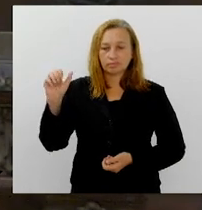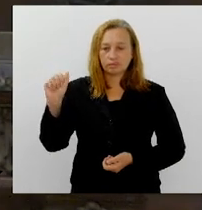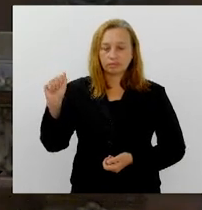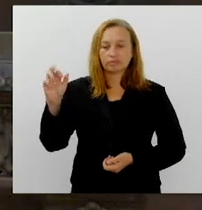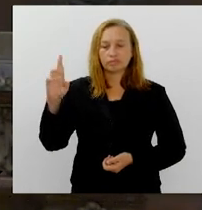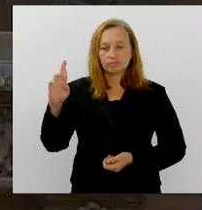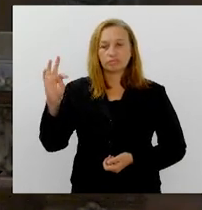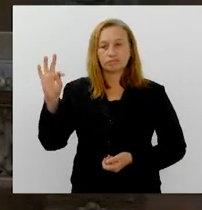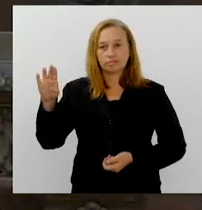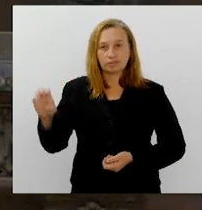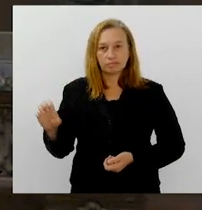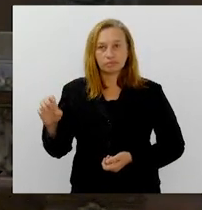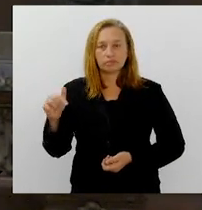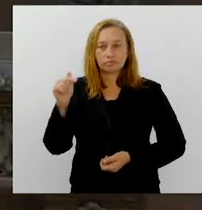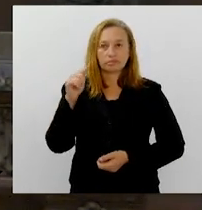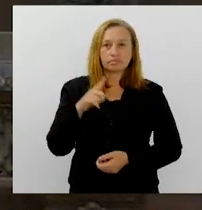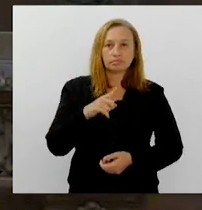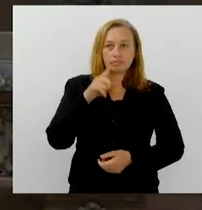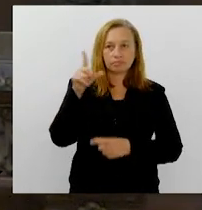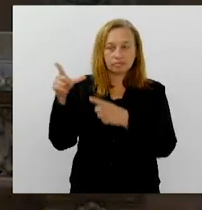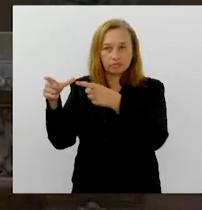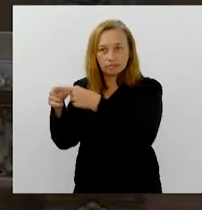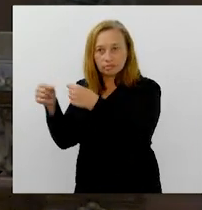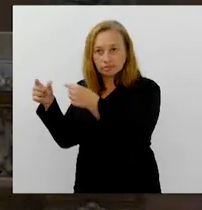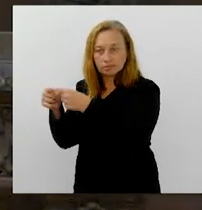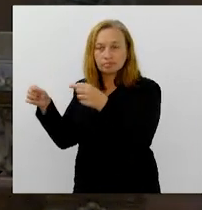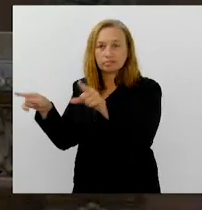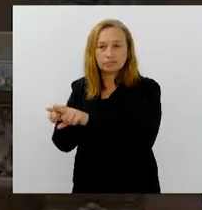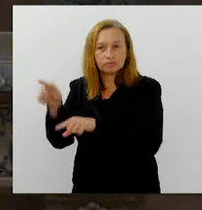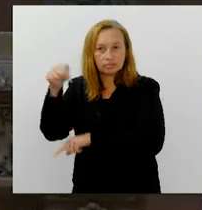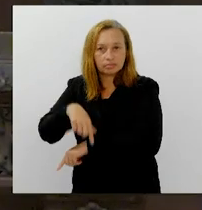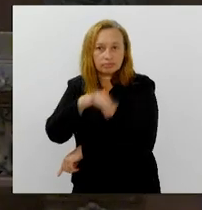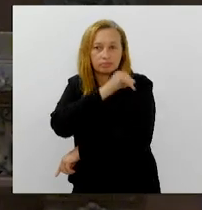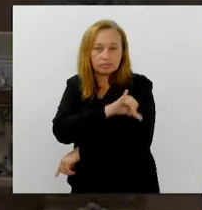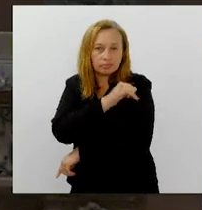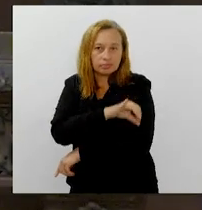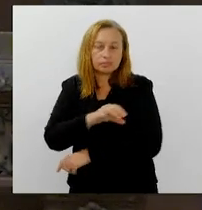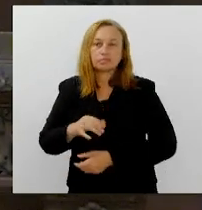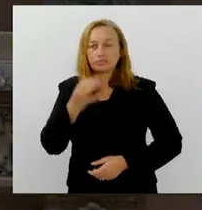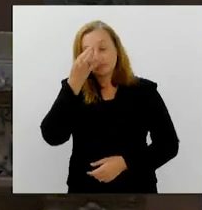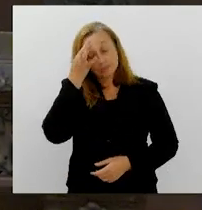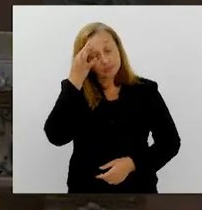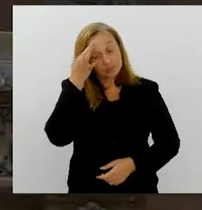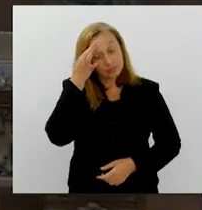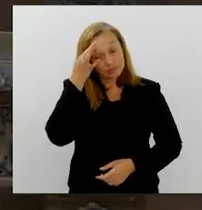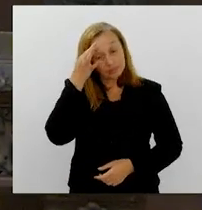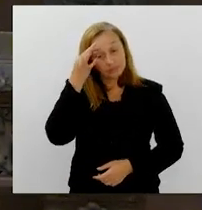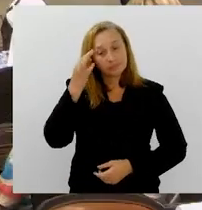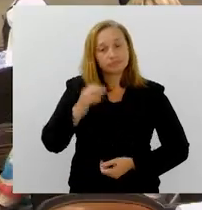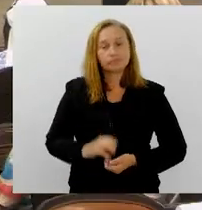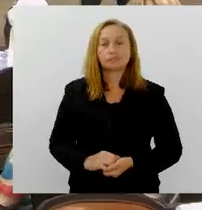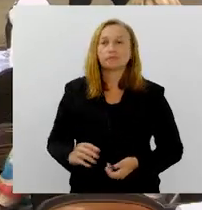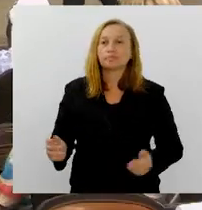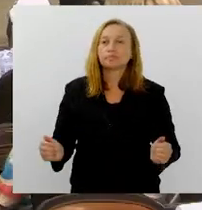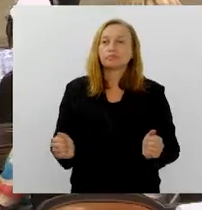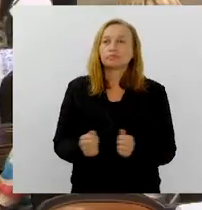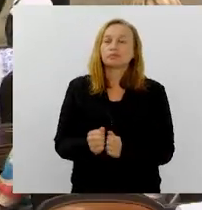Brasil, para a gente resgatar a nossa cultura e reconstruir o nosso país do lado do presidente Lula.